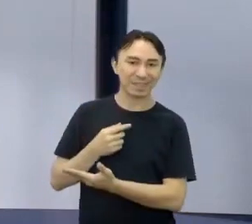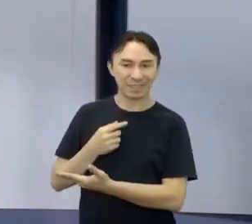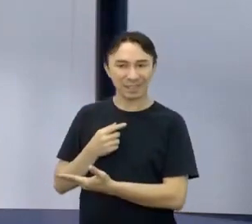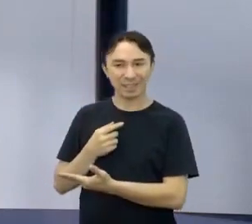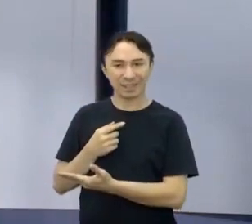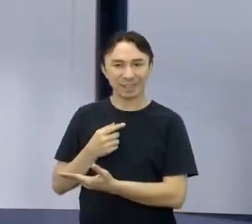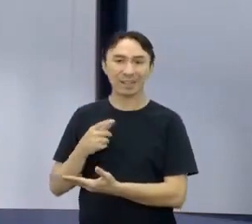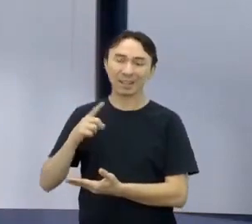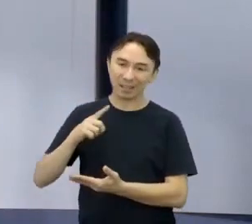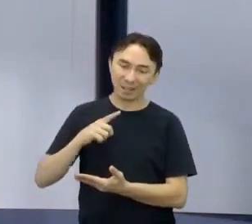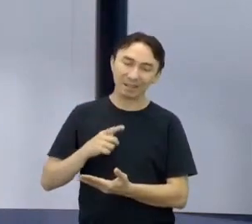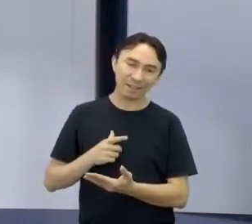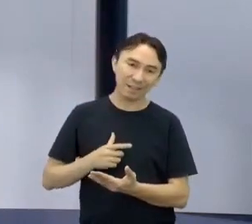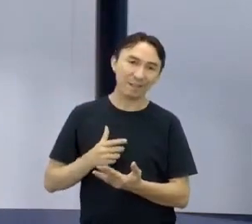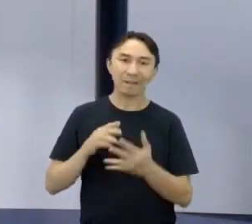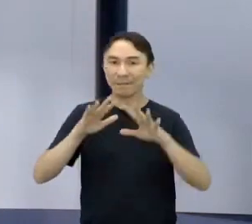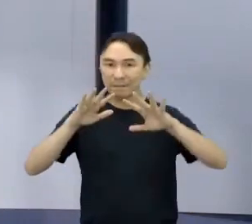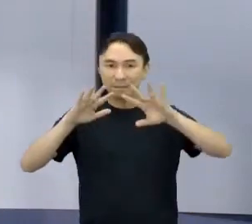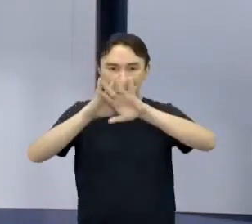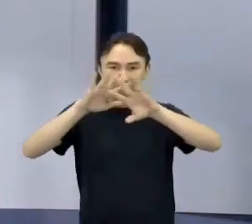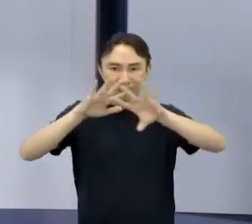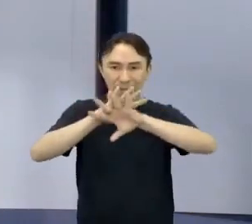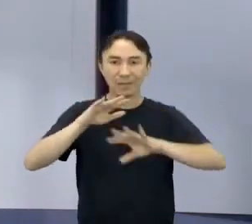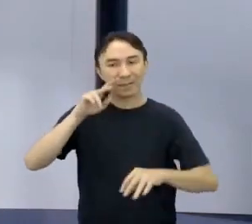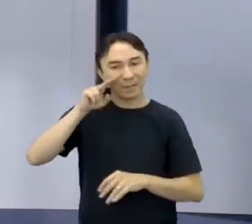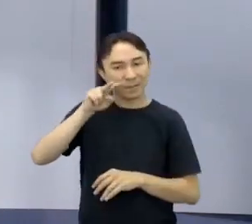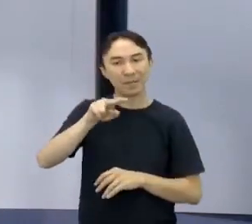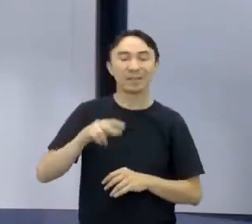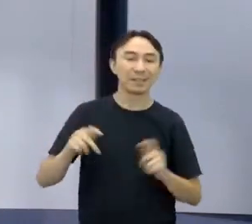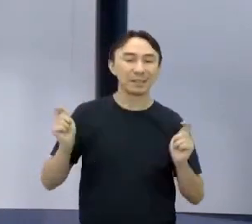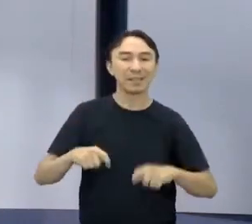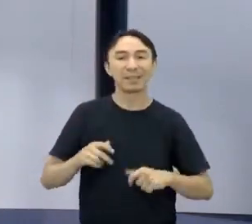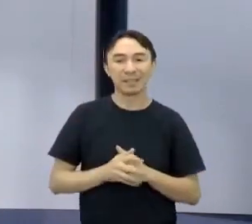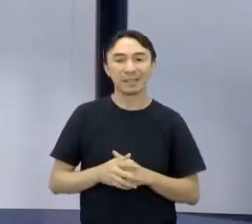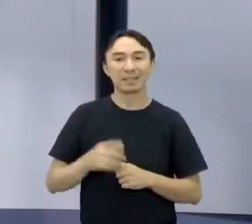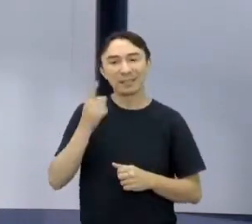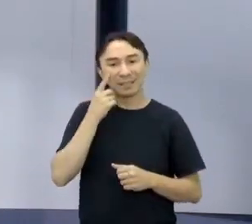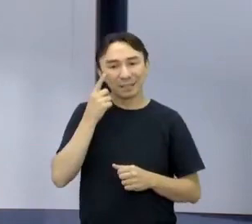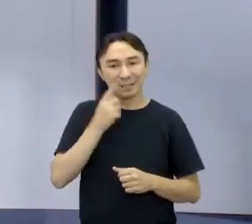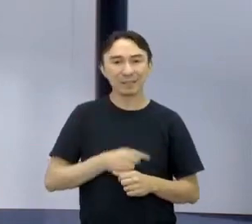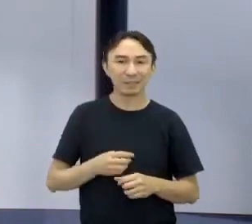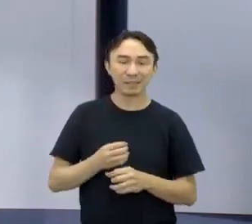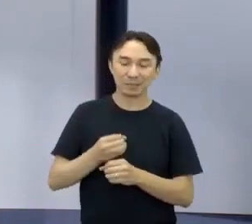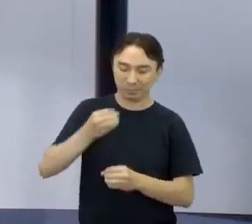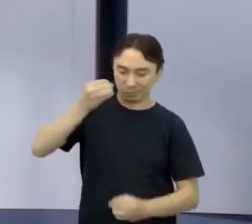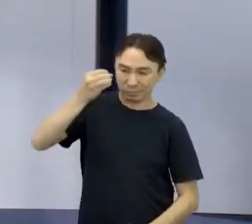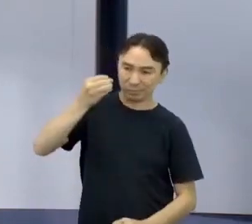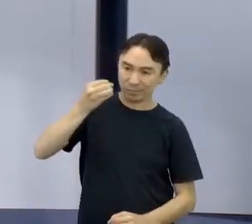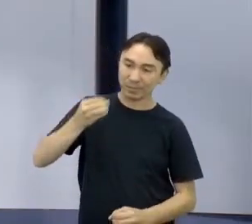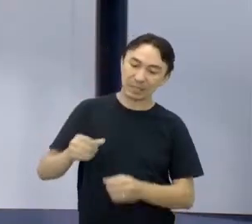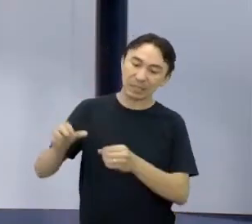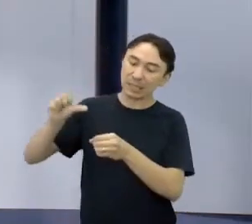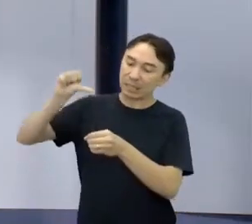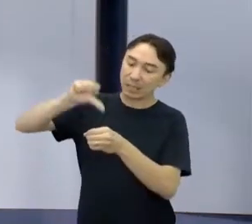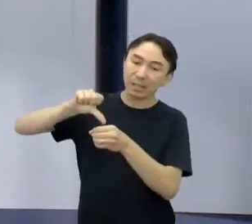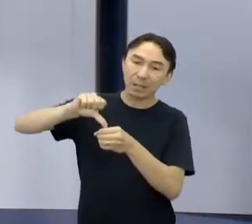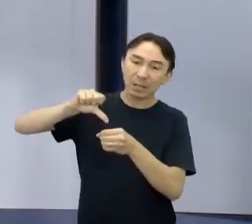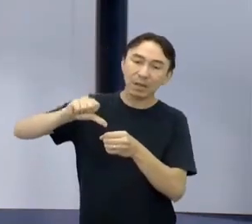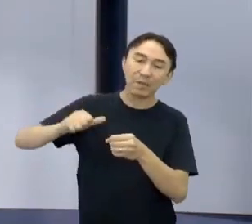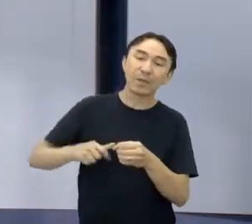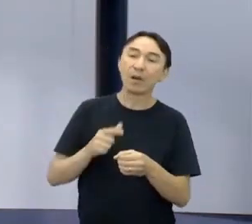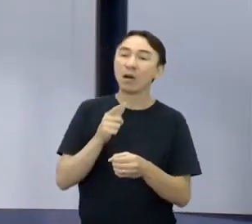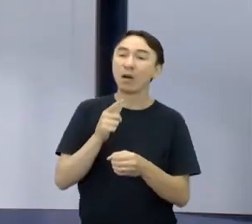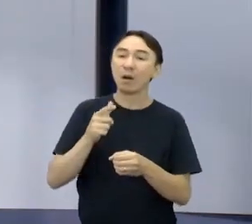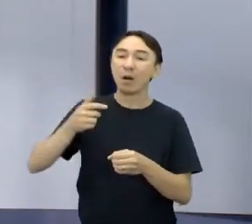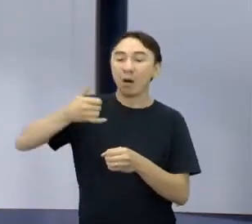ela é transparente, a gente coloca uma rolha numa extremidade, coloca óleo, né, pinga 2 gotas de